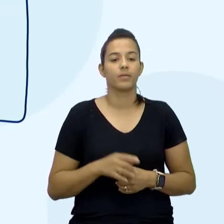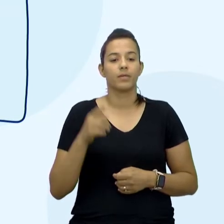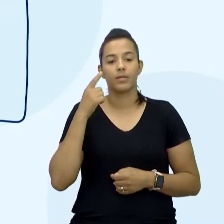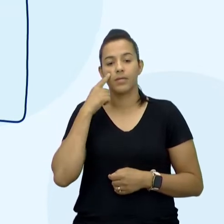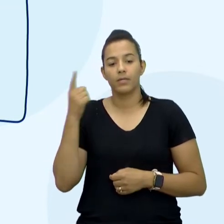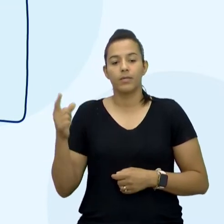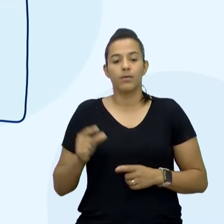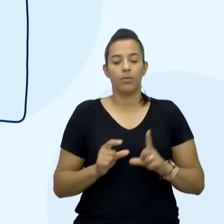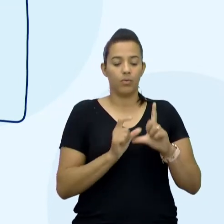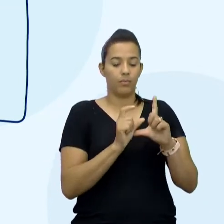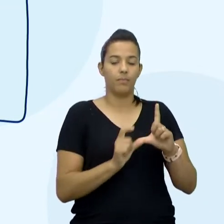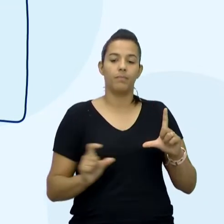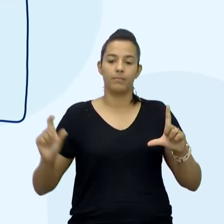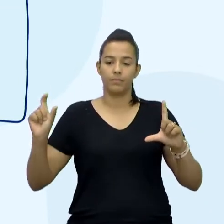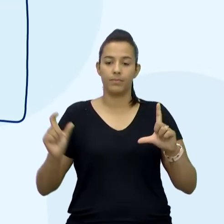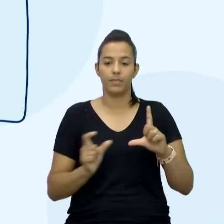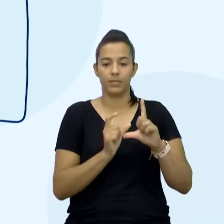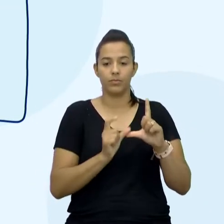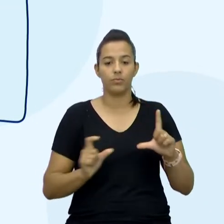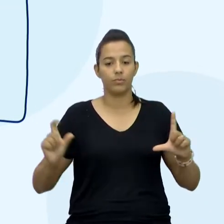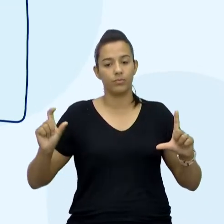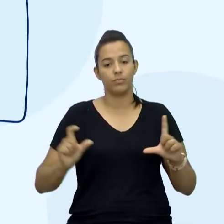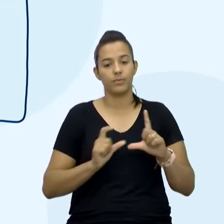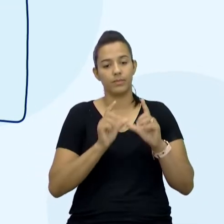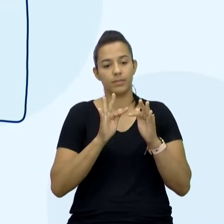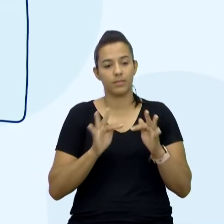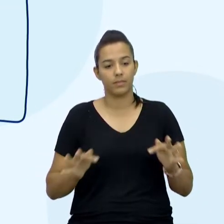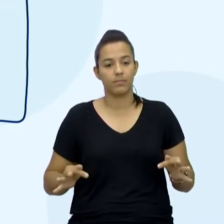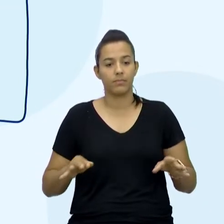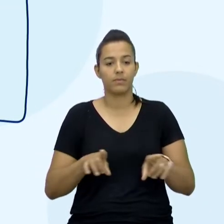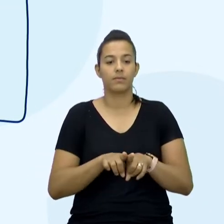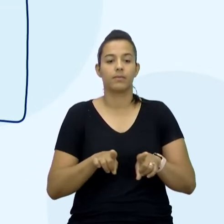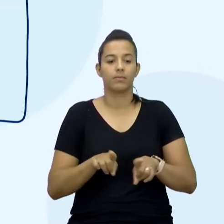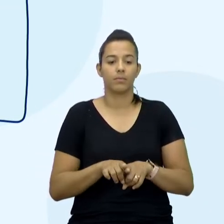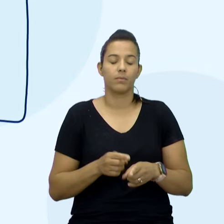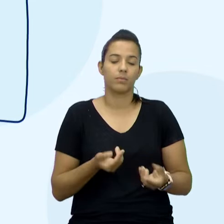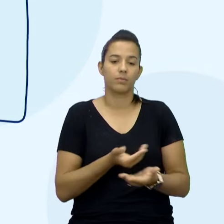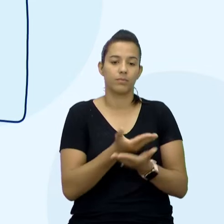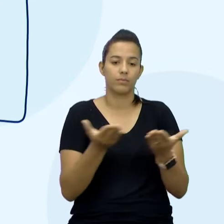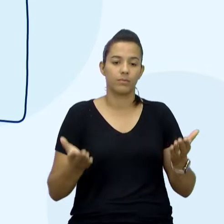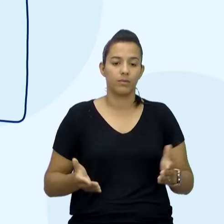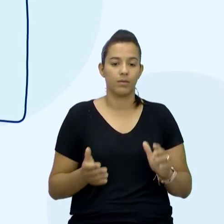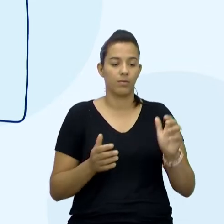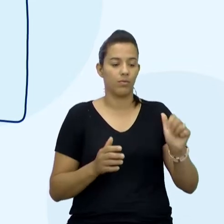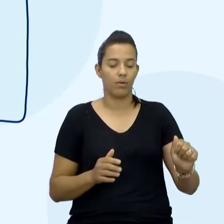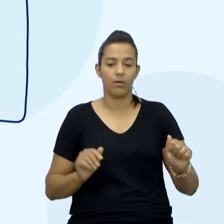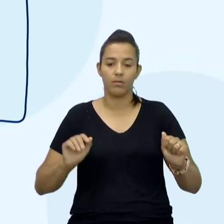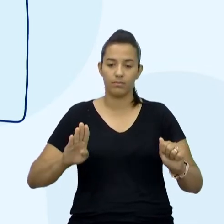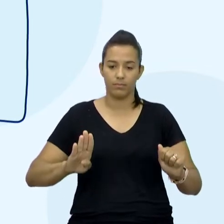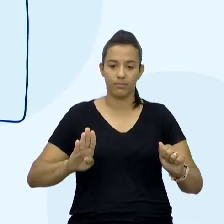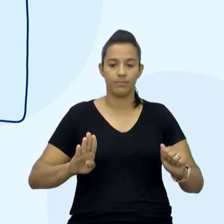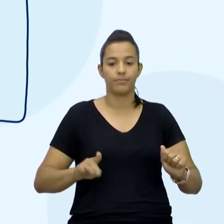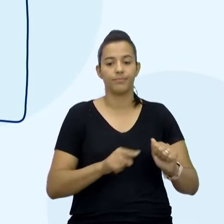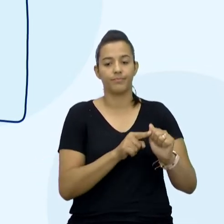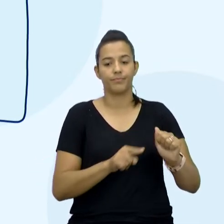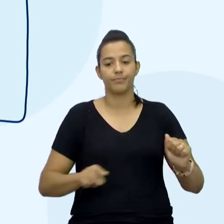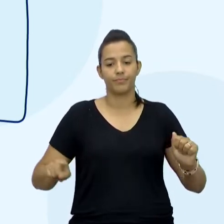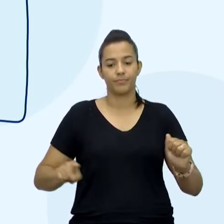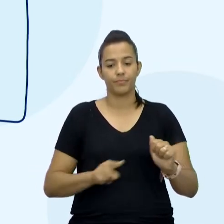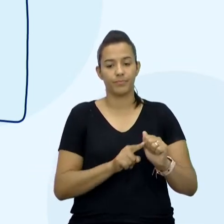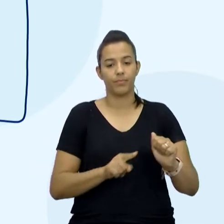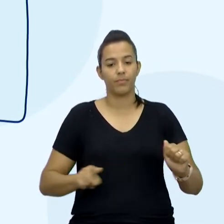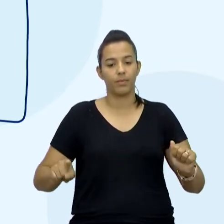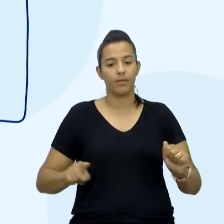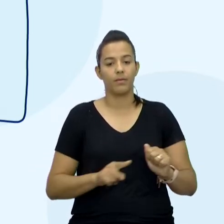calcula o período de um pêndulo simples aí, ó. Certo? Tá oscilando aqui para vocês aqui, ó. Do ponto A até o ponto B. Você mede o período. Eu